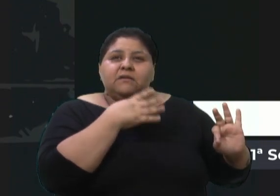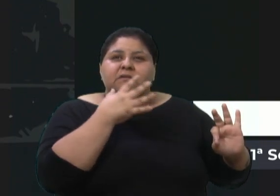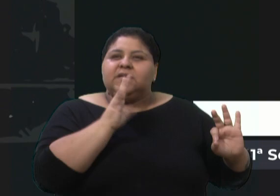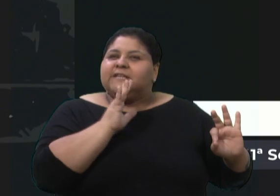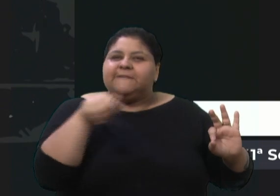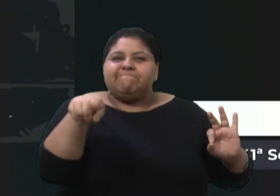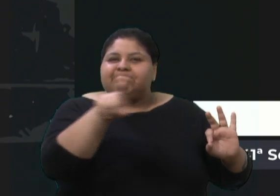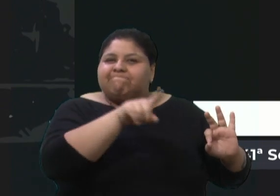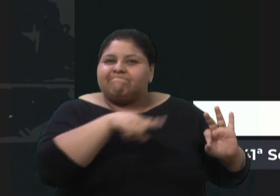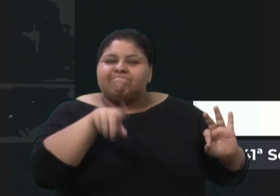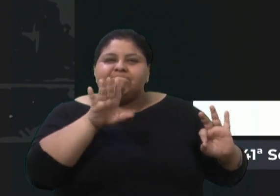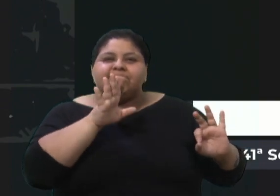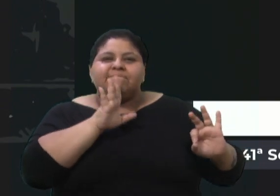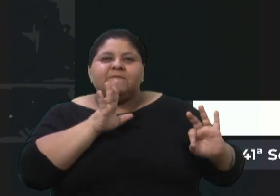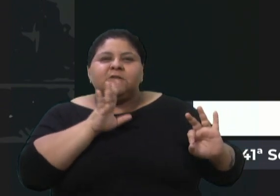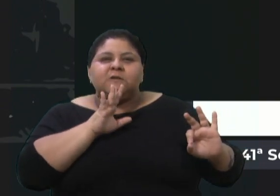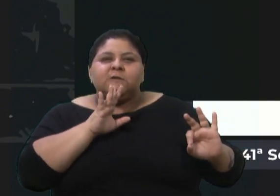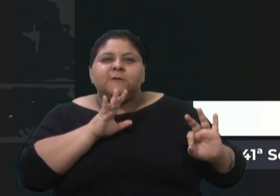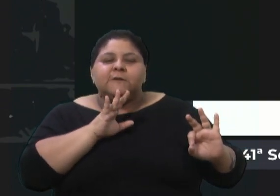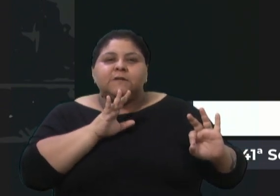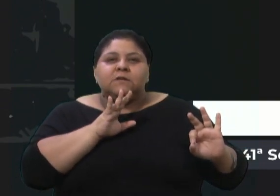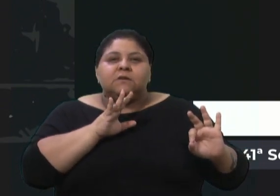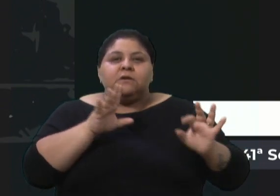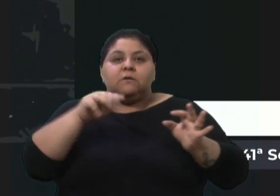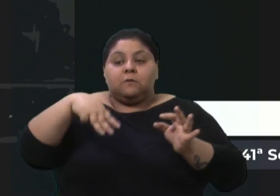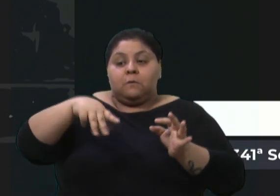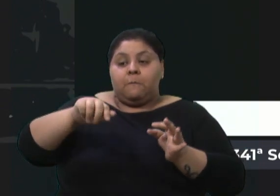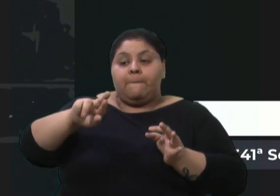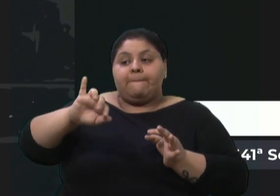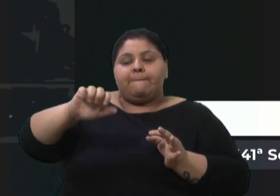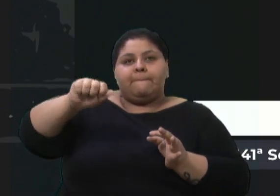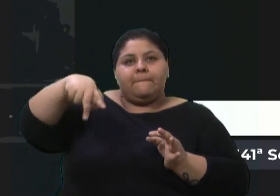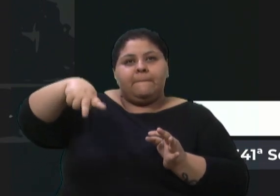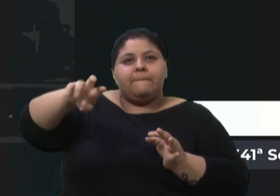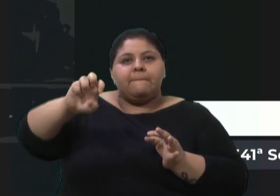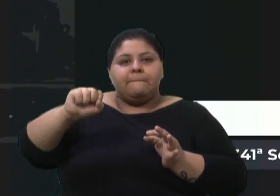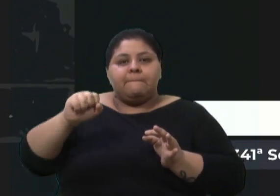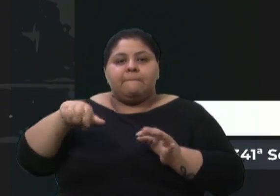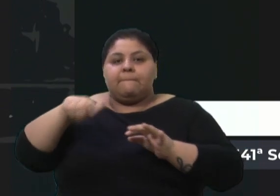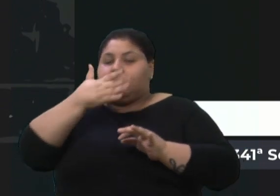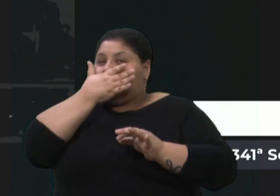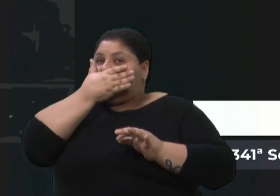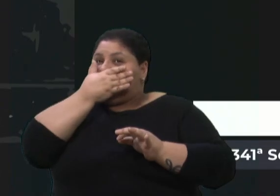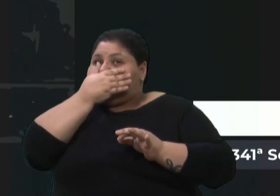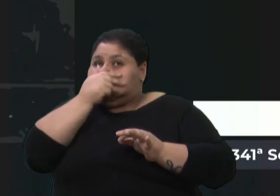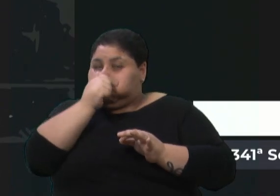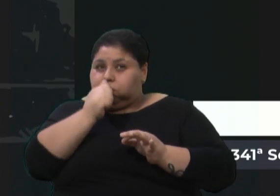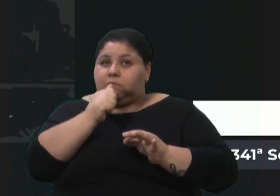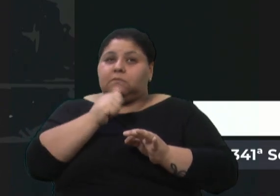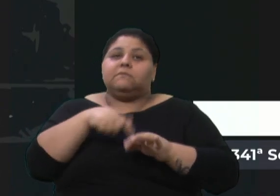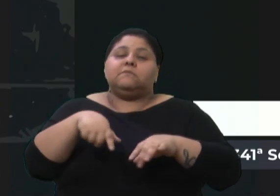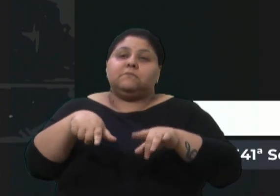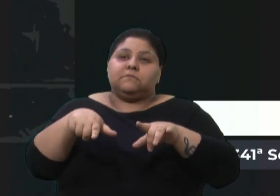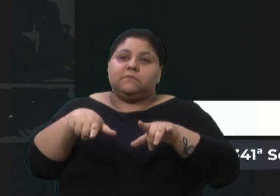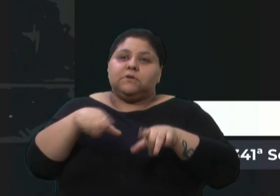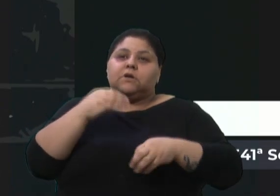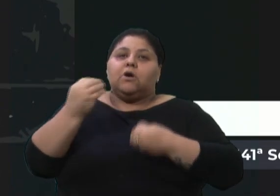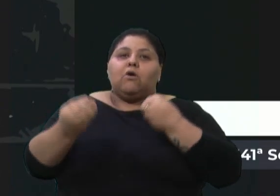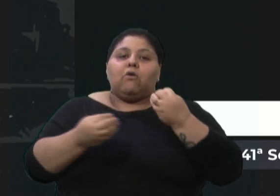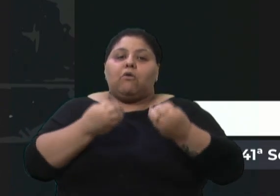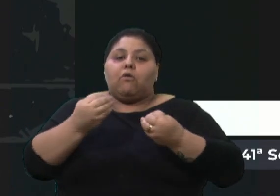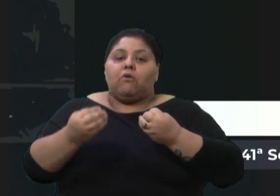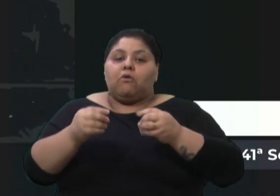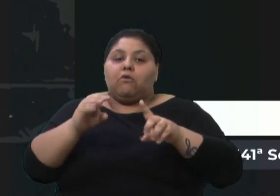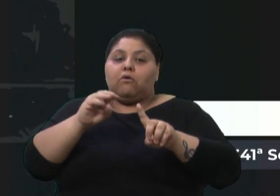e agora está lotado o estádio, então tudo é uma questão de mercado. O mercado, qual a audiência de